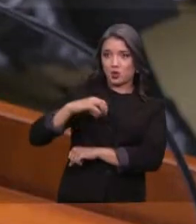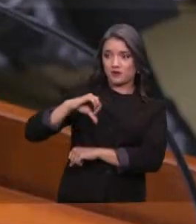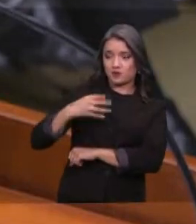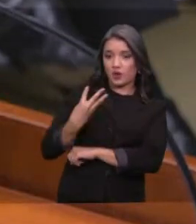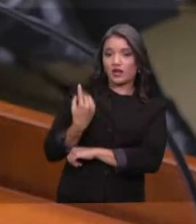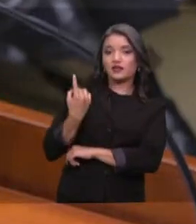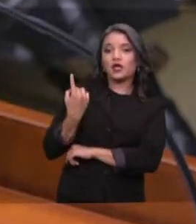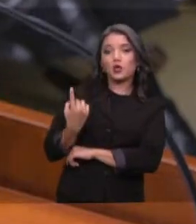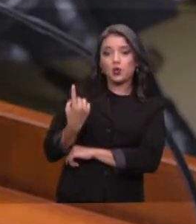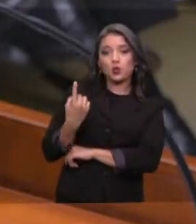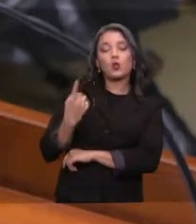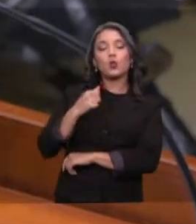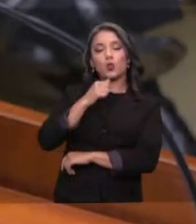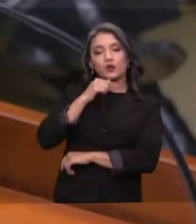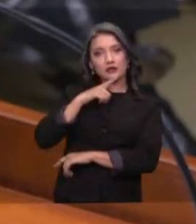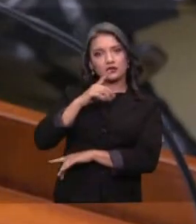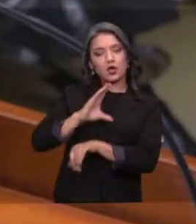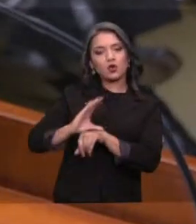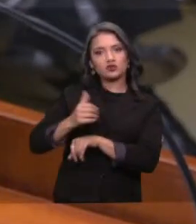1941, sob a égide ainda da Constituição de